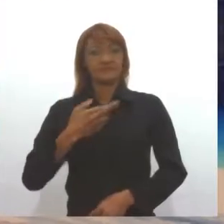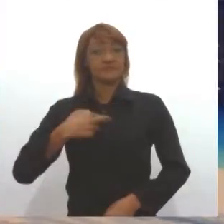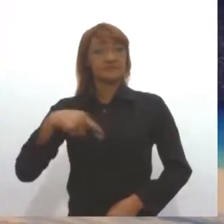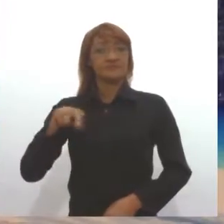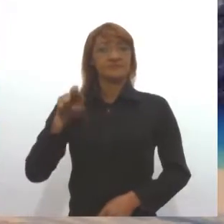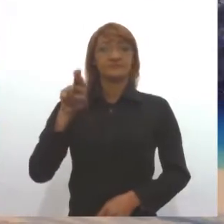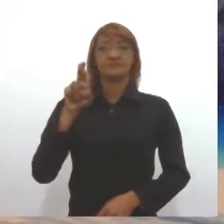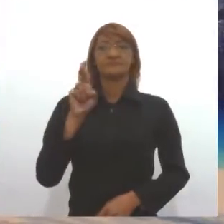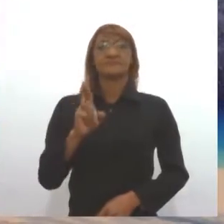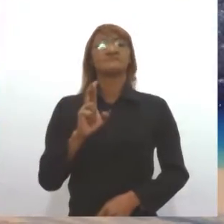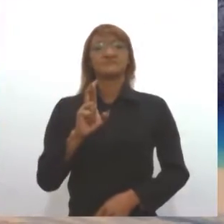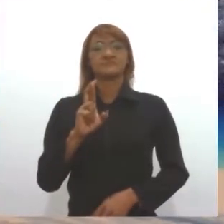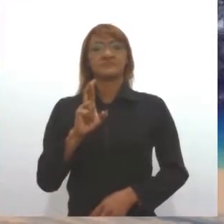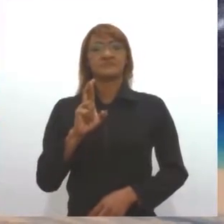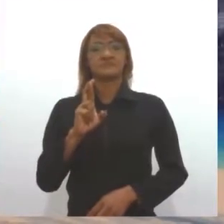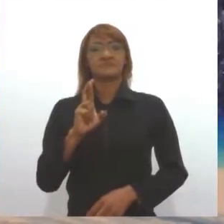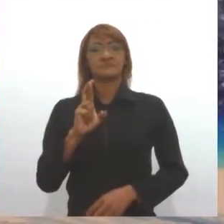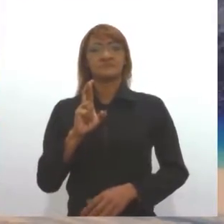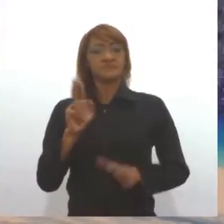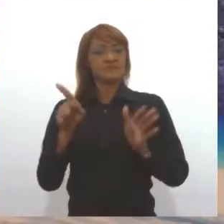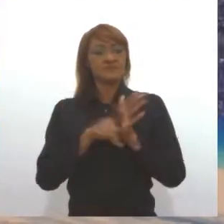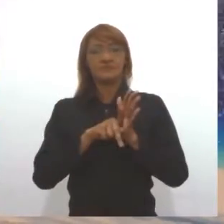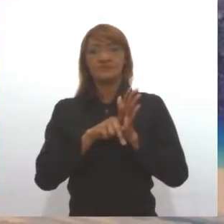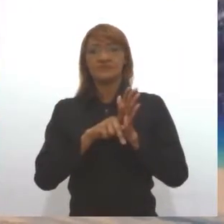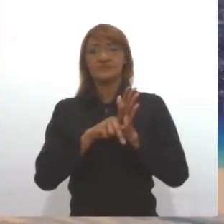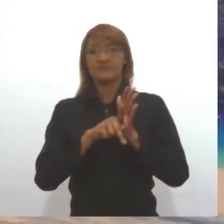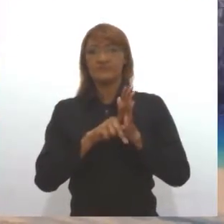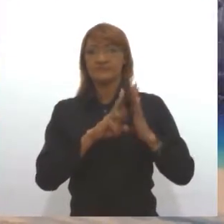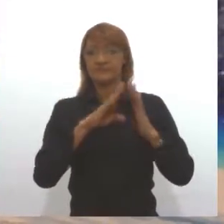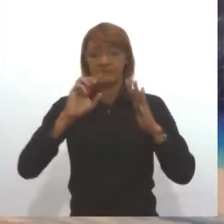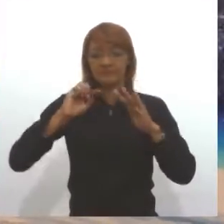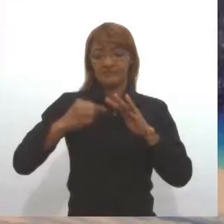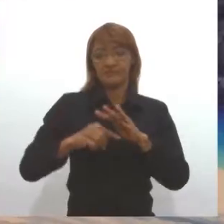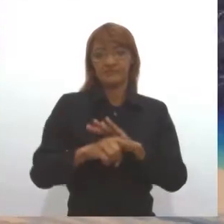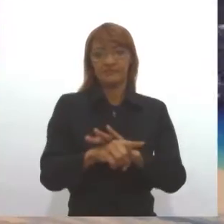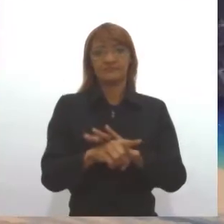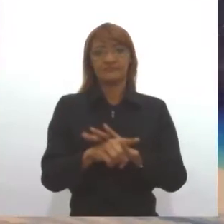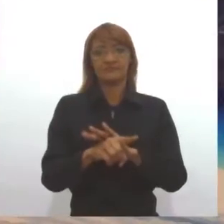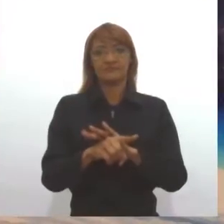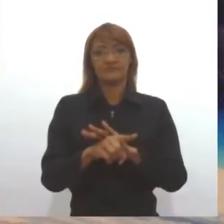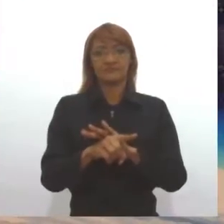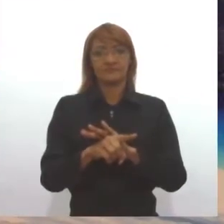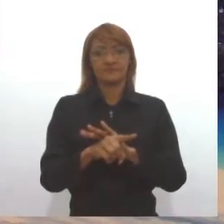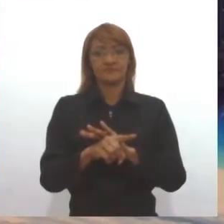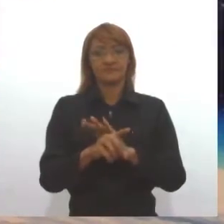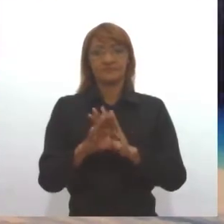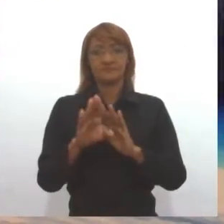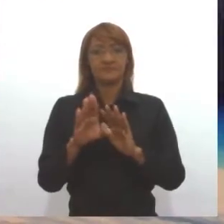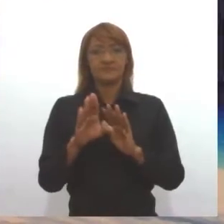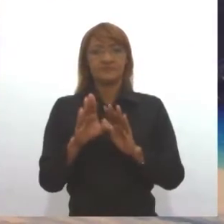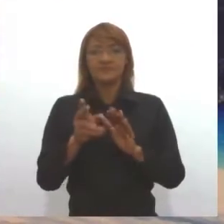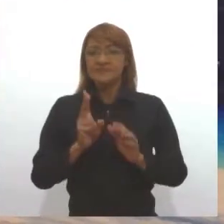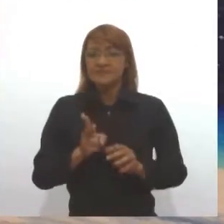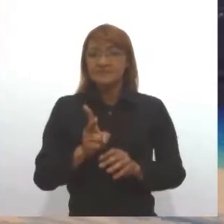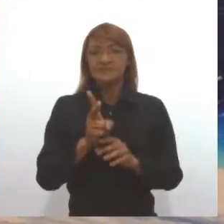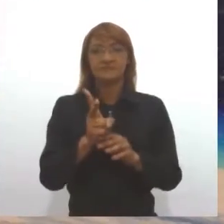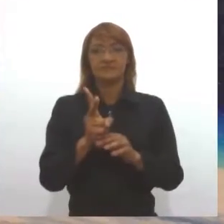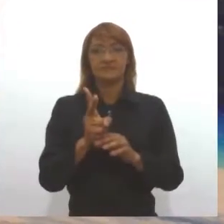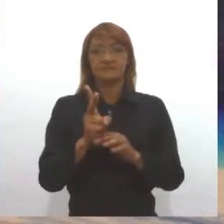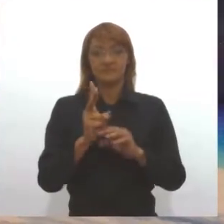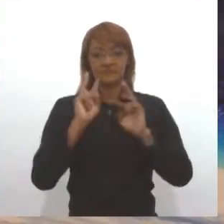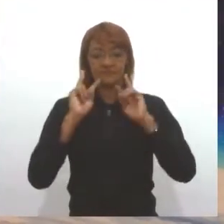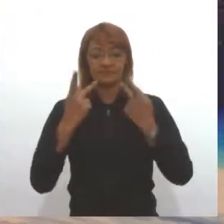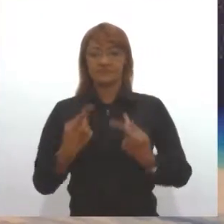é metafísica. Vai além do que se pode ver e tocar. Busca relacionar a